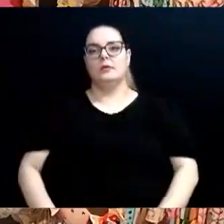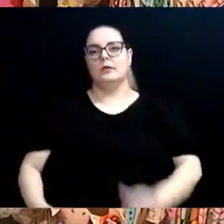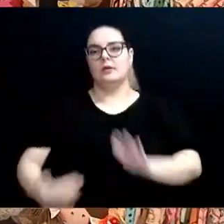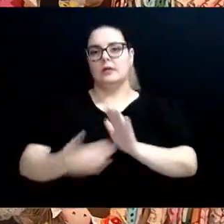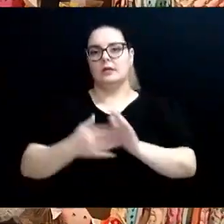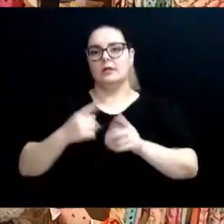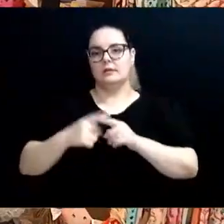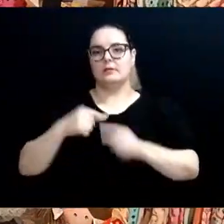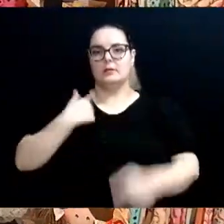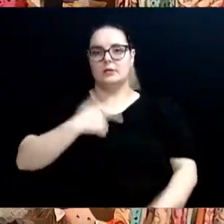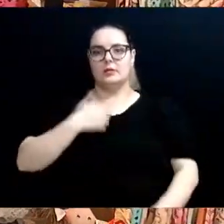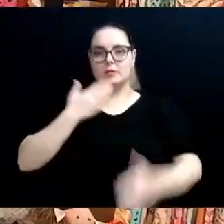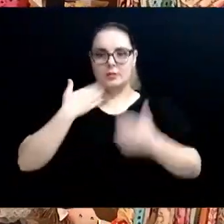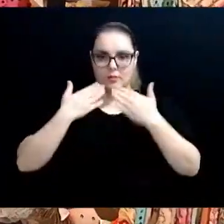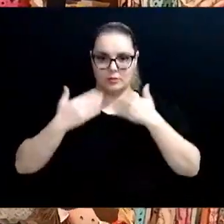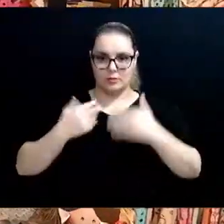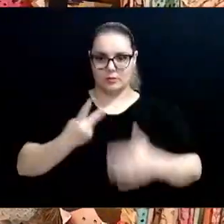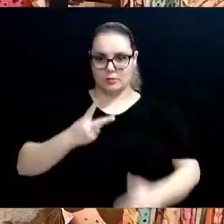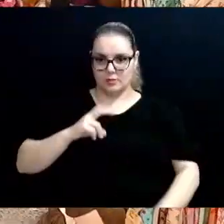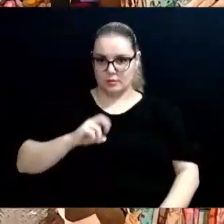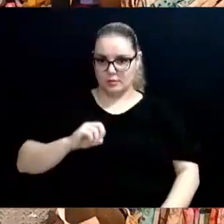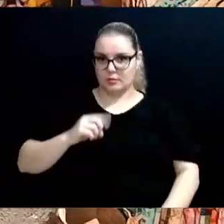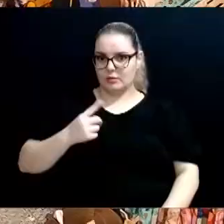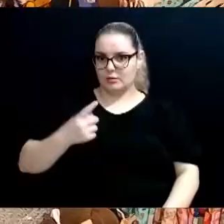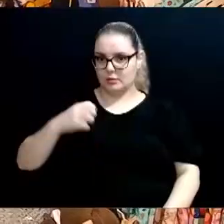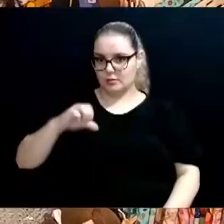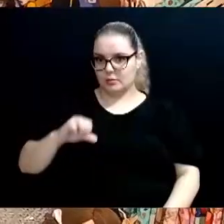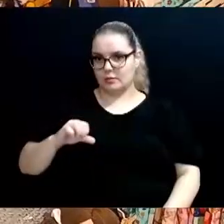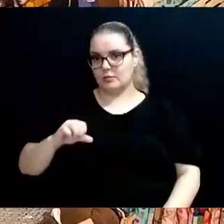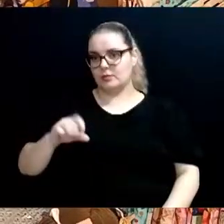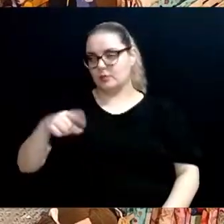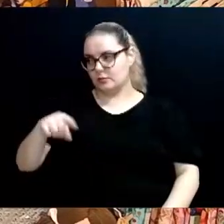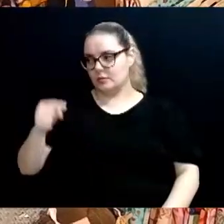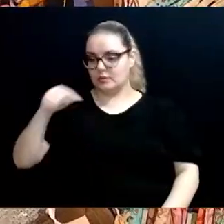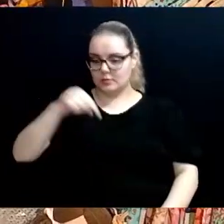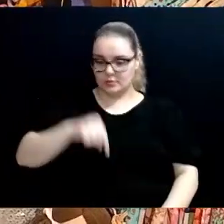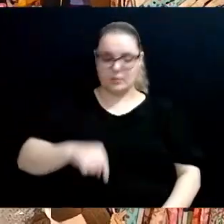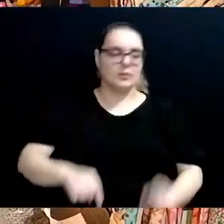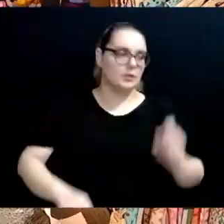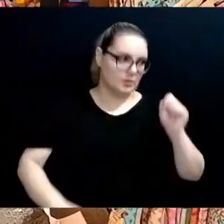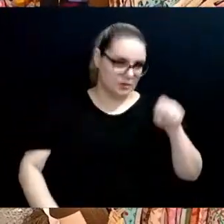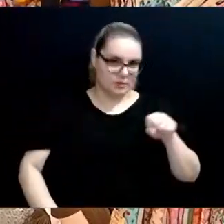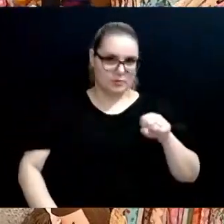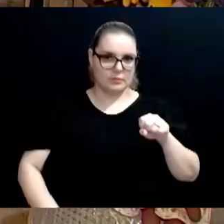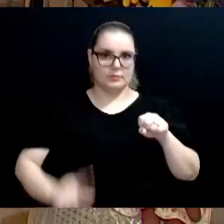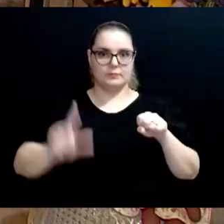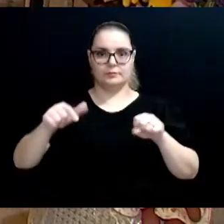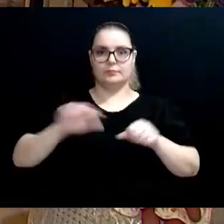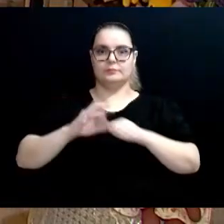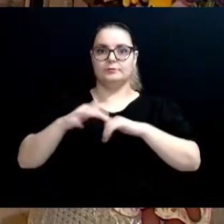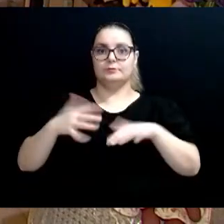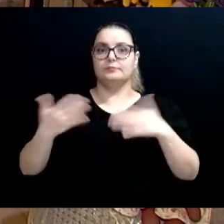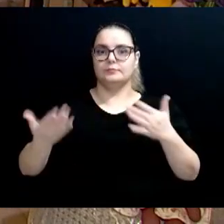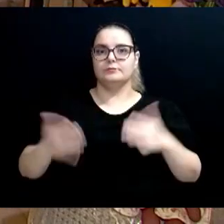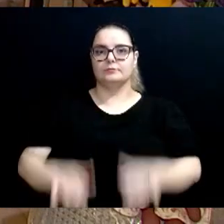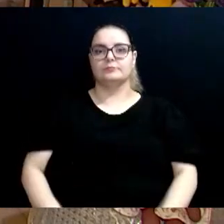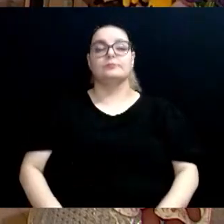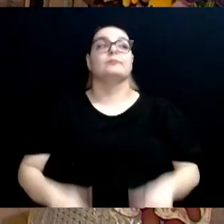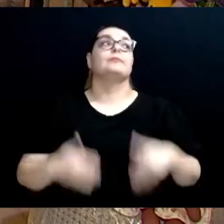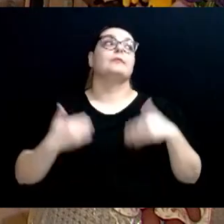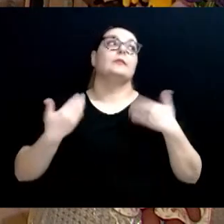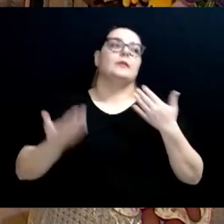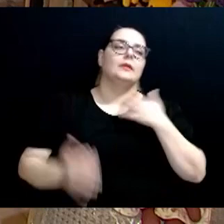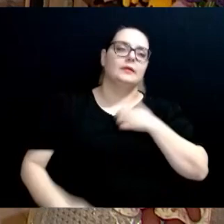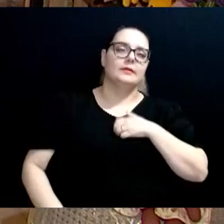foi crescendo esse projeto, até porque a gente está falando de 2019 que vocês vieram para cá. Isso. Depois